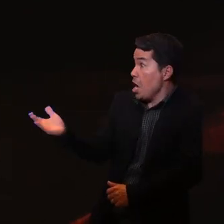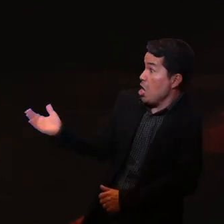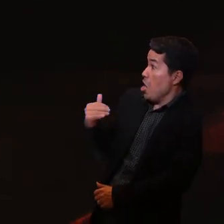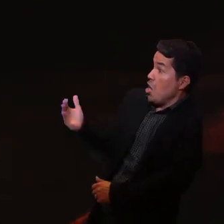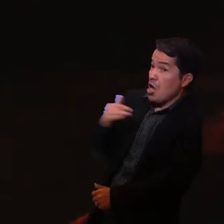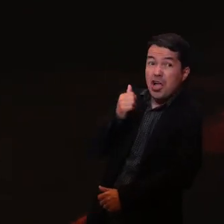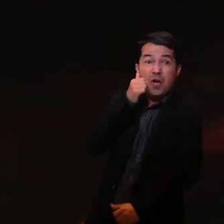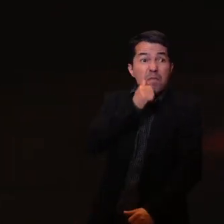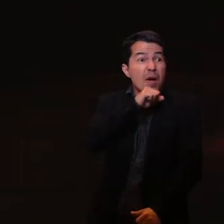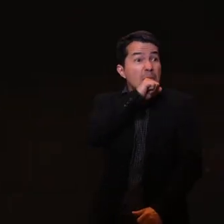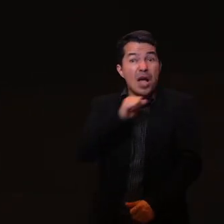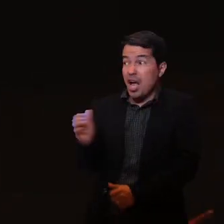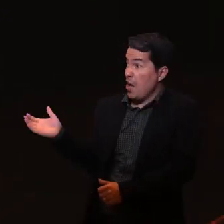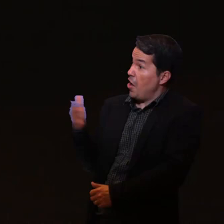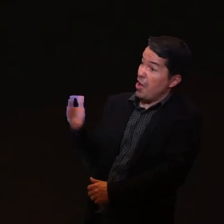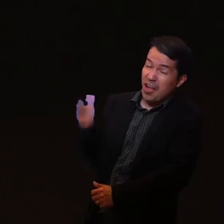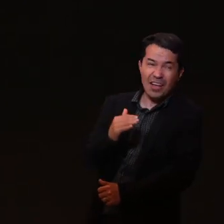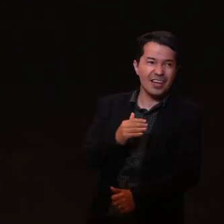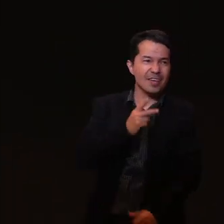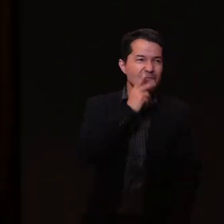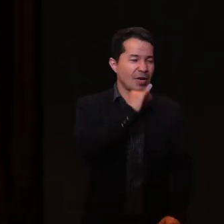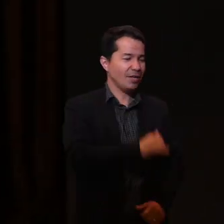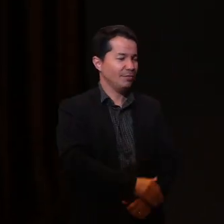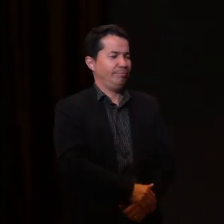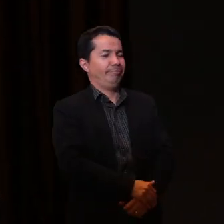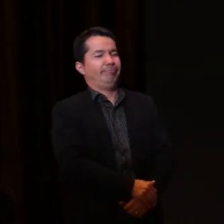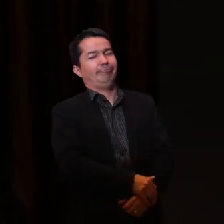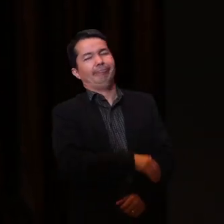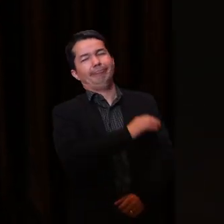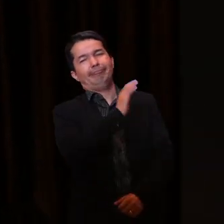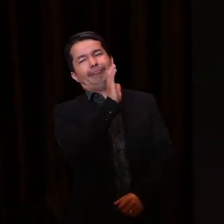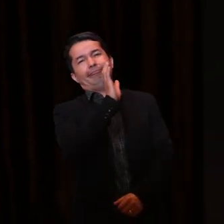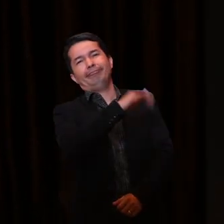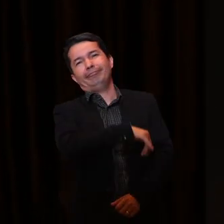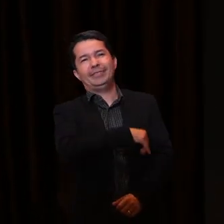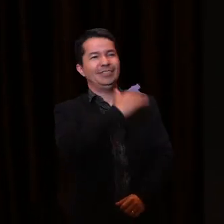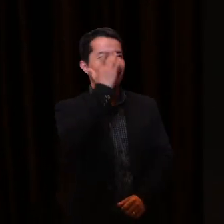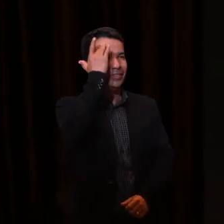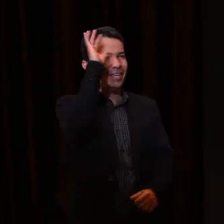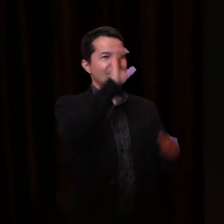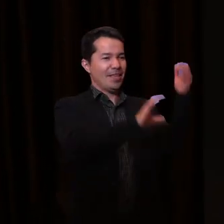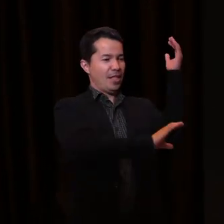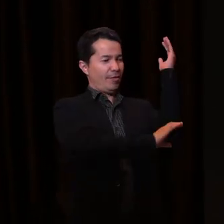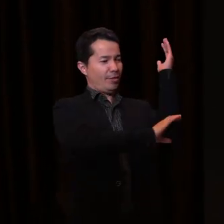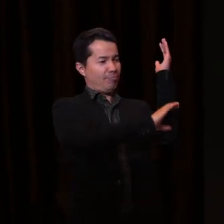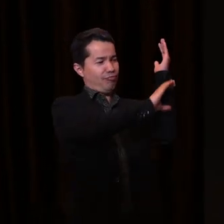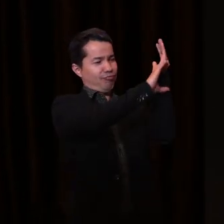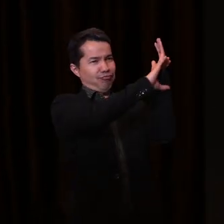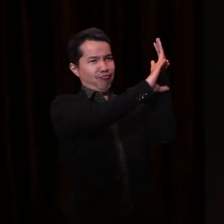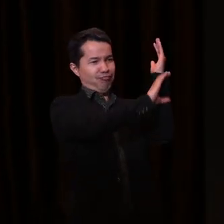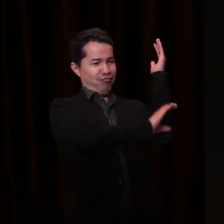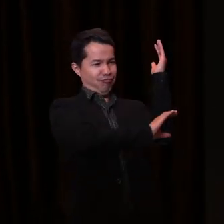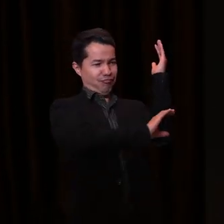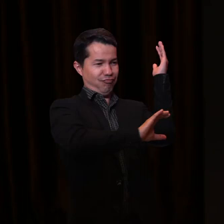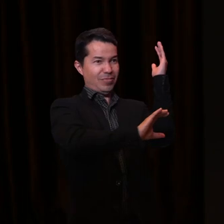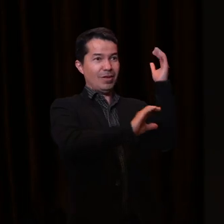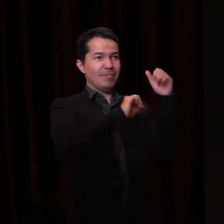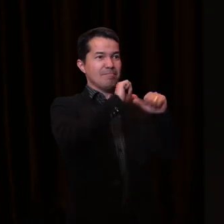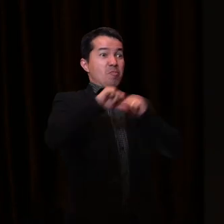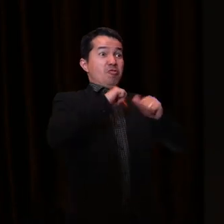Sabe? Quando a esperança viva de